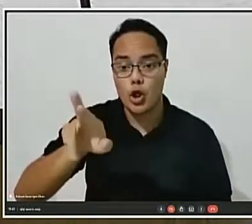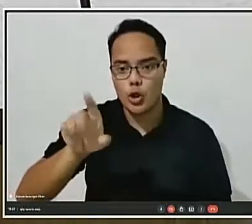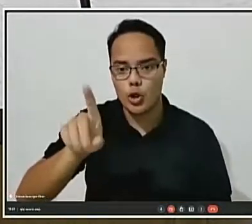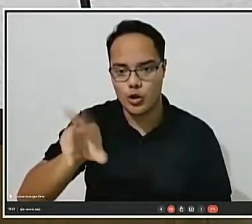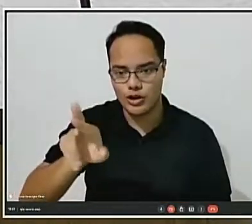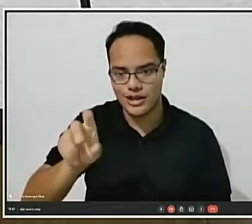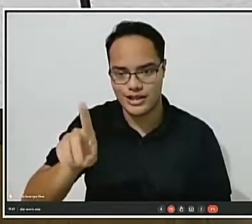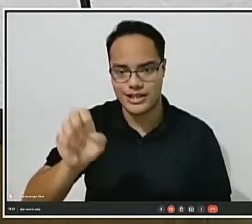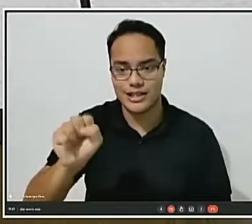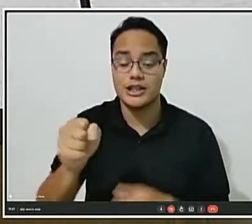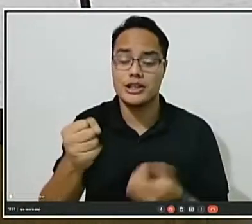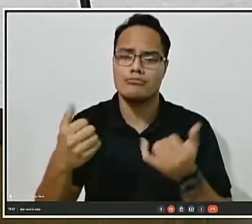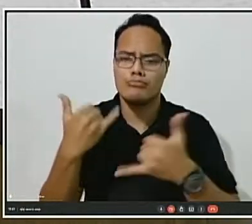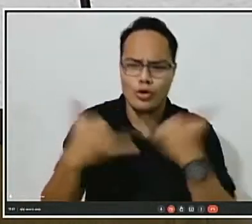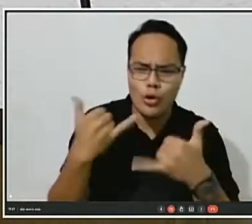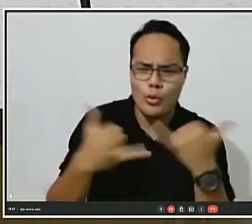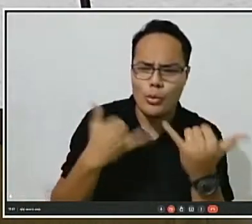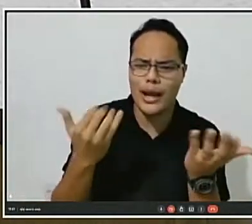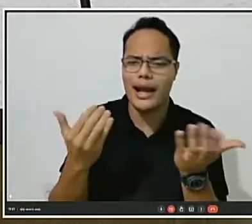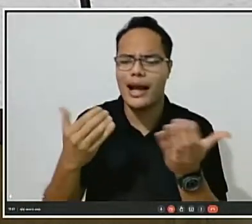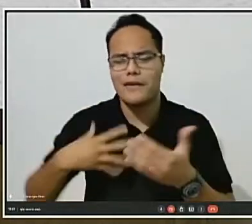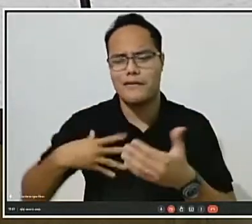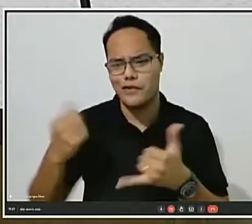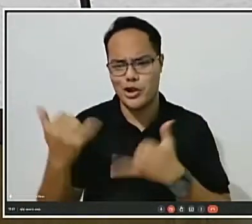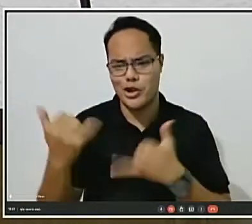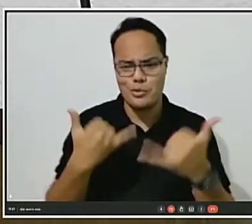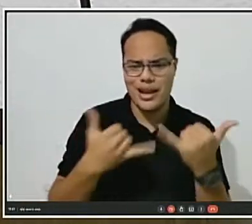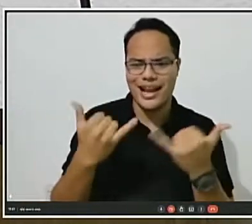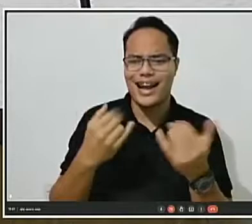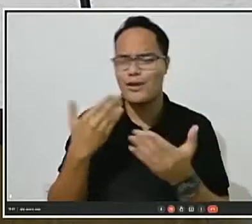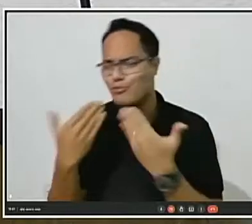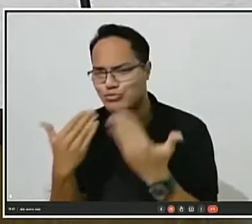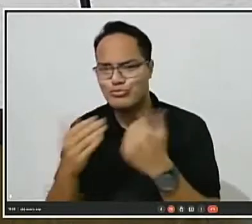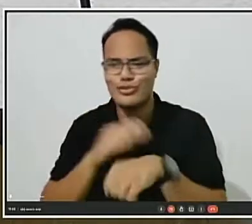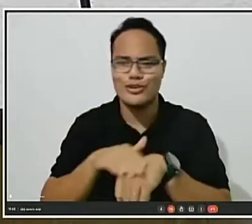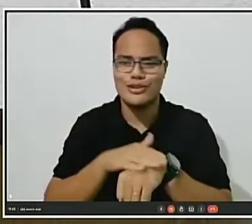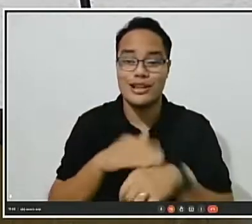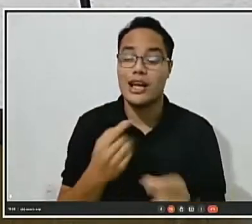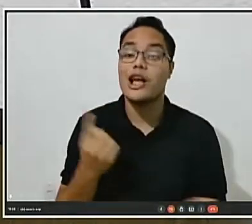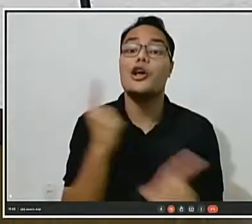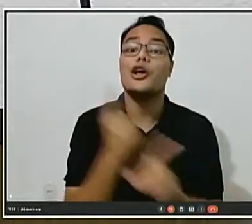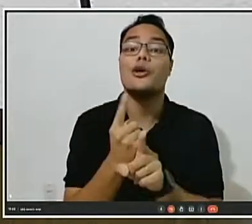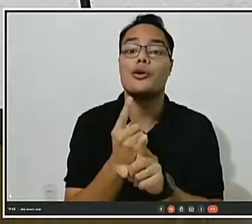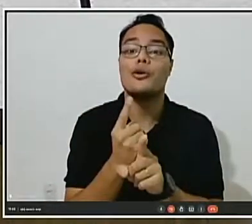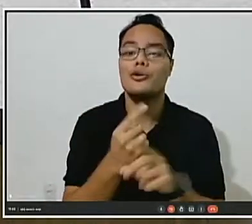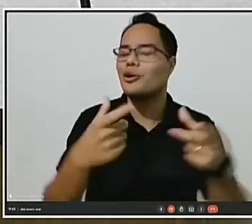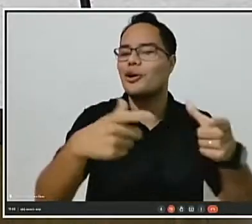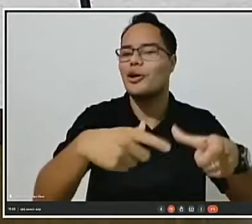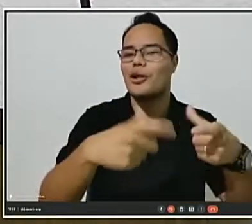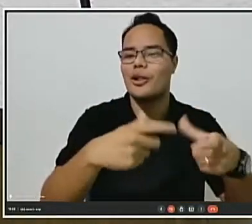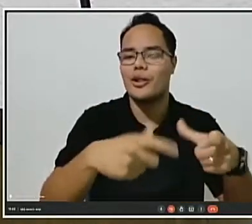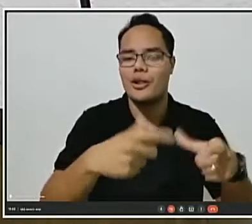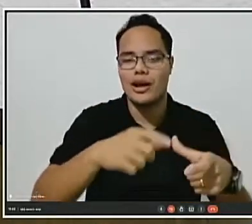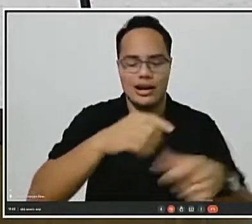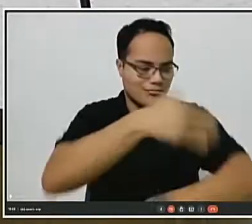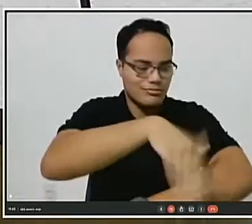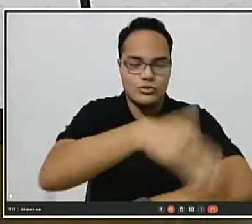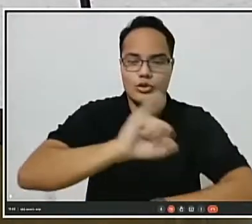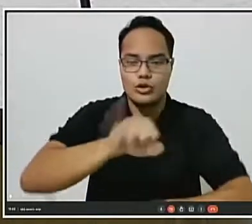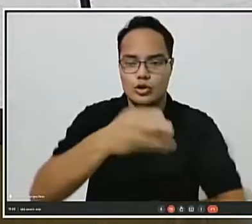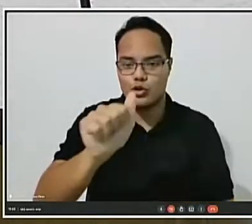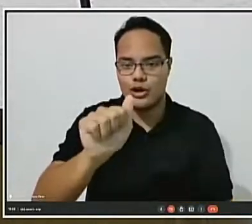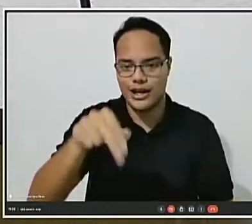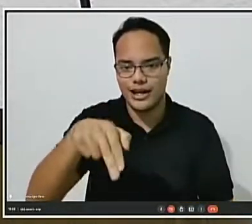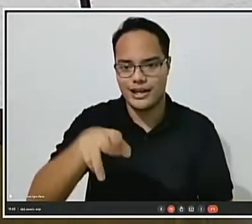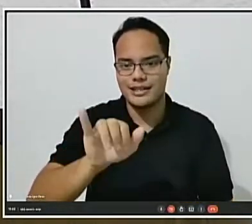encontro foi na residência da família da senhora Lourdes Nicolac, Rua Joaquim Fernandes Luiz, 601, no bairro Cristo Rei.